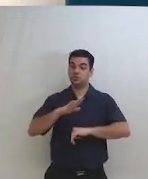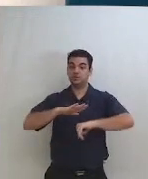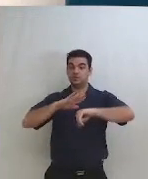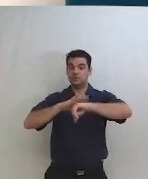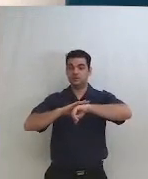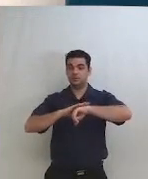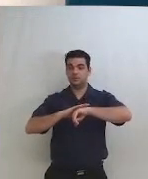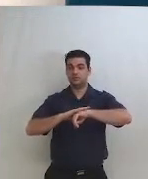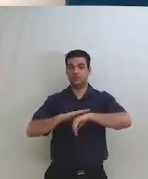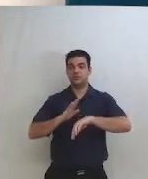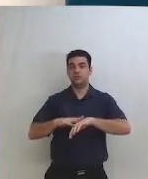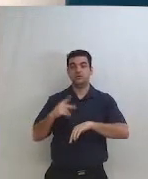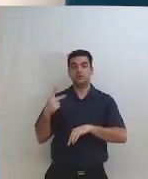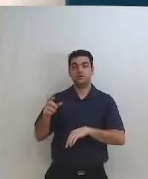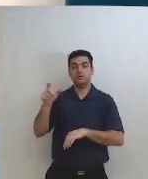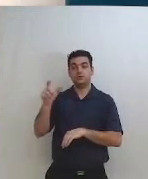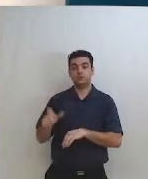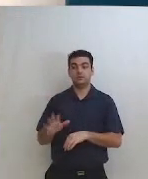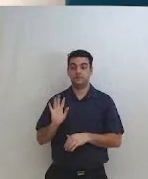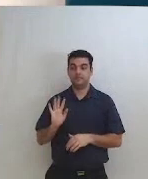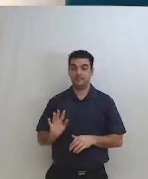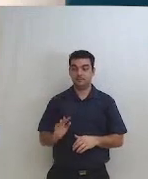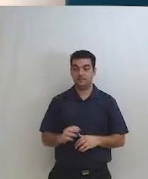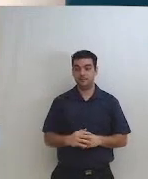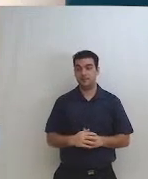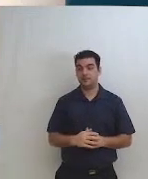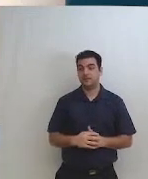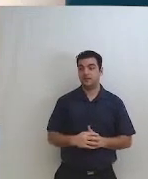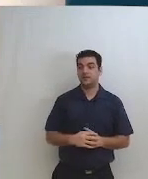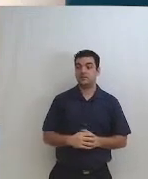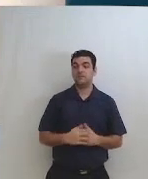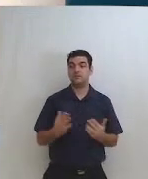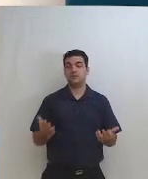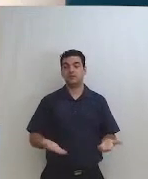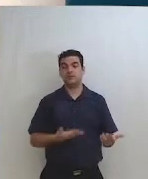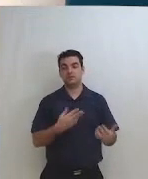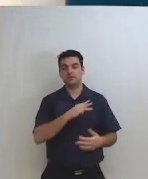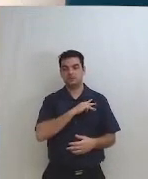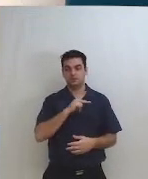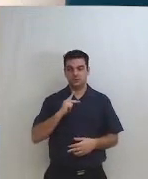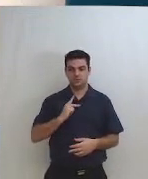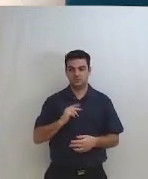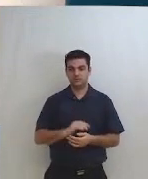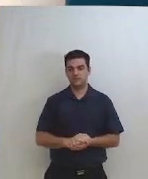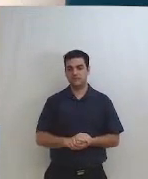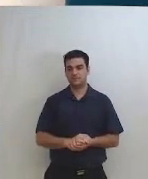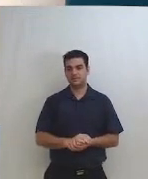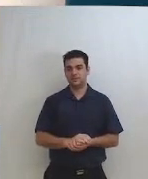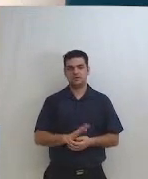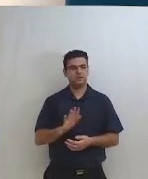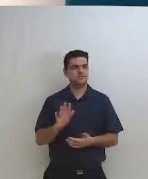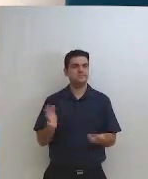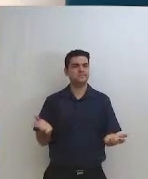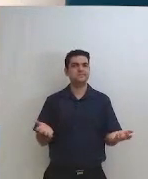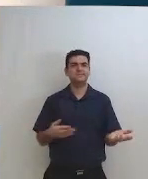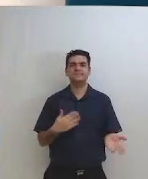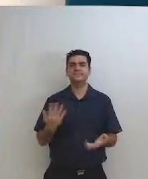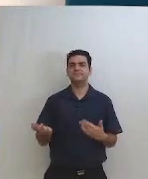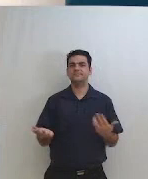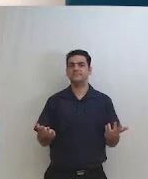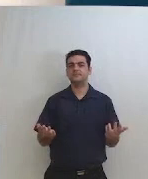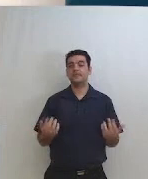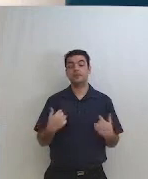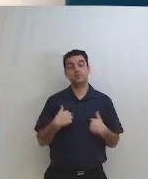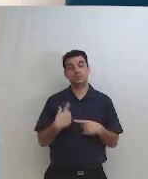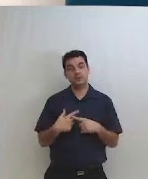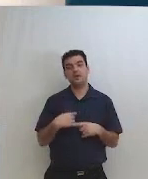cidadão. Graças a Deus. A doutora Luísa quer ponderar alguma coisa? Não. É porque eu tenho conhecimento dessas ações, mas eu acho